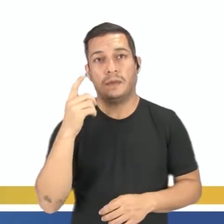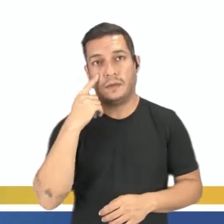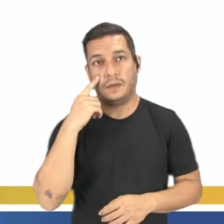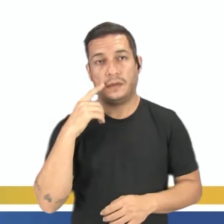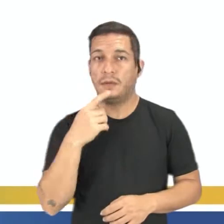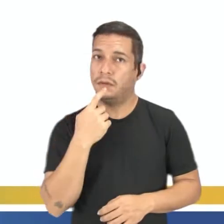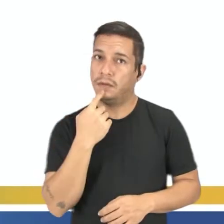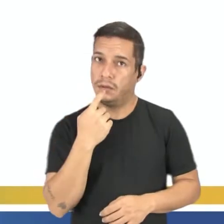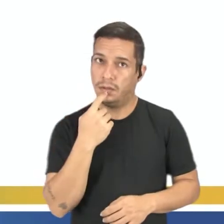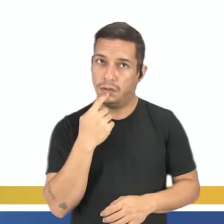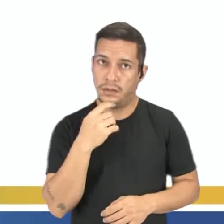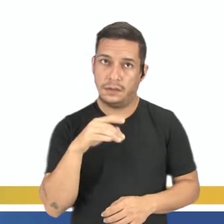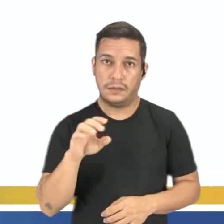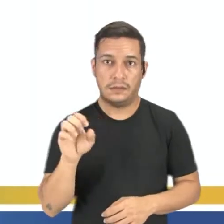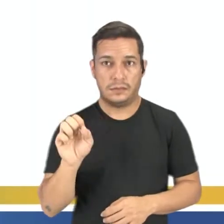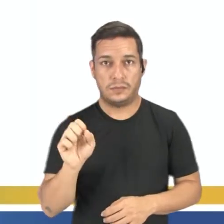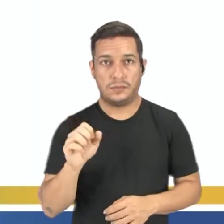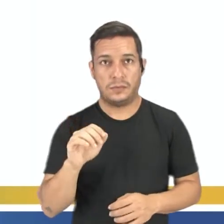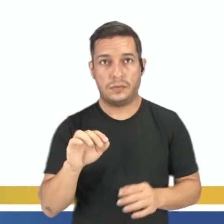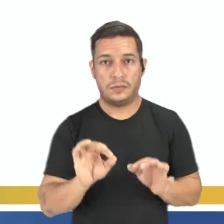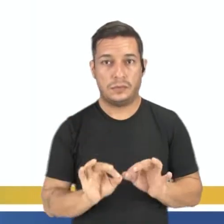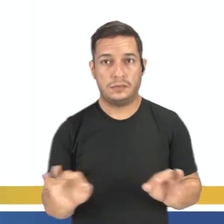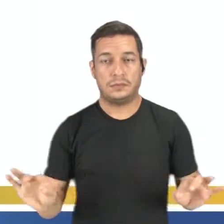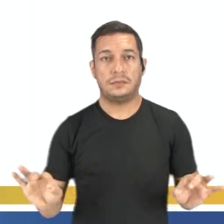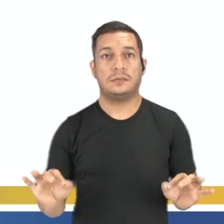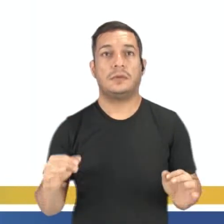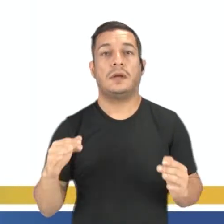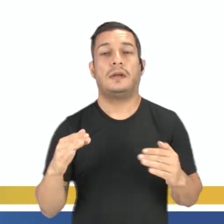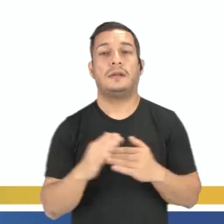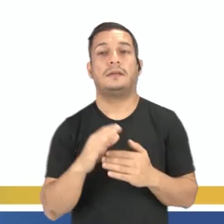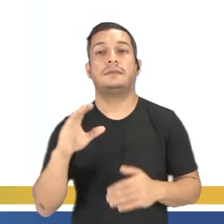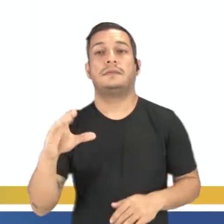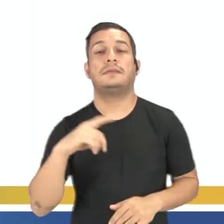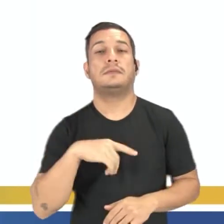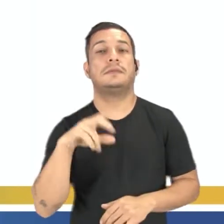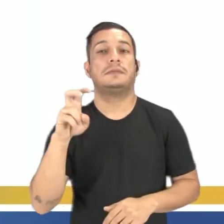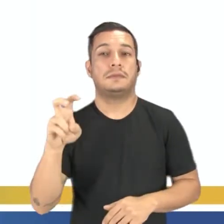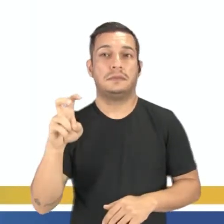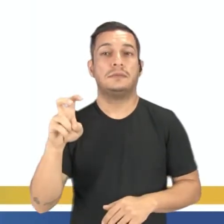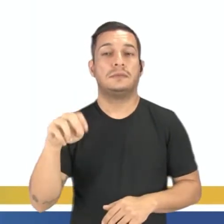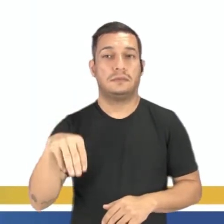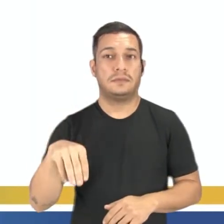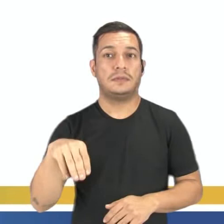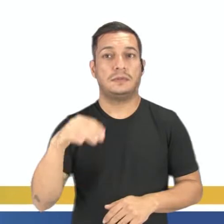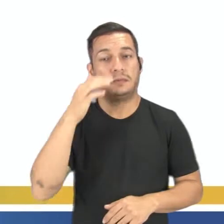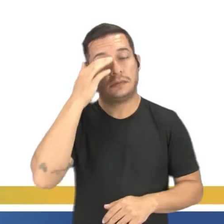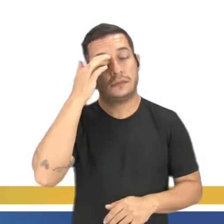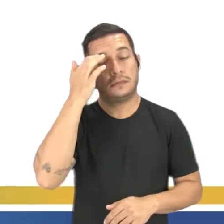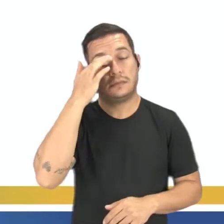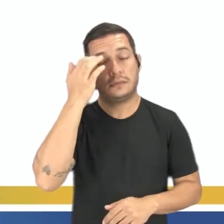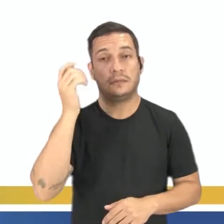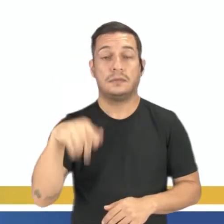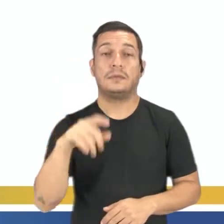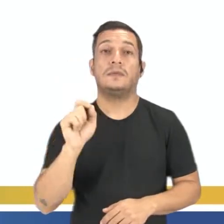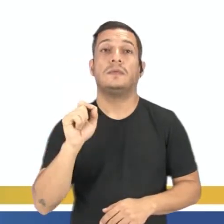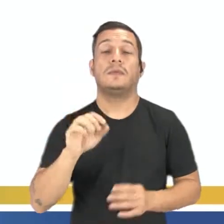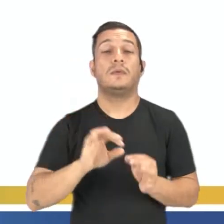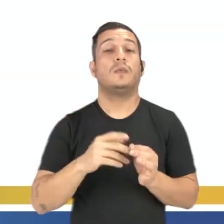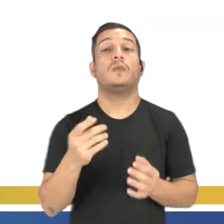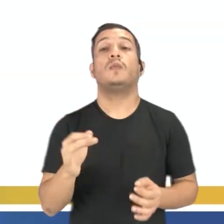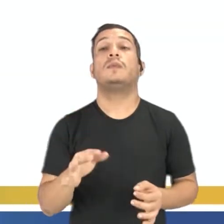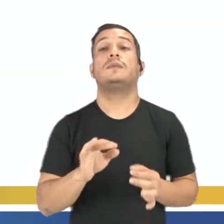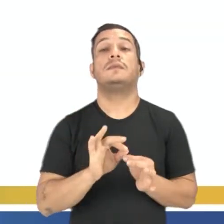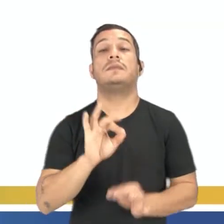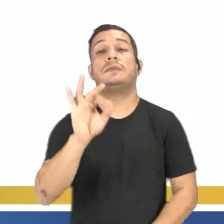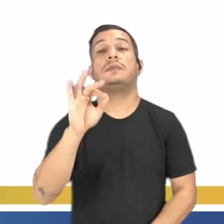aqui embaixo, que é relativo a A até C, eu também teria 5 metros. Ou seja, quanto